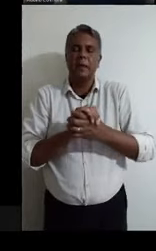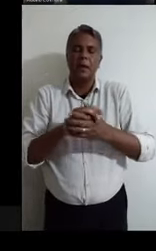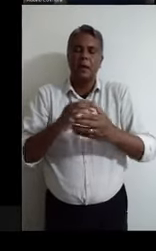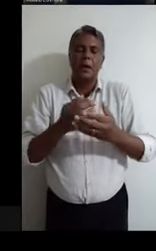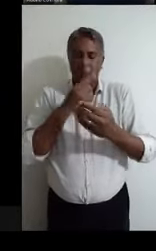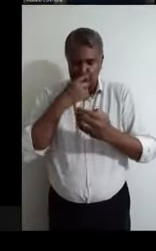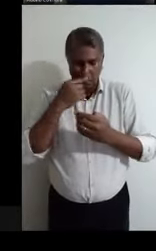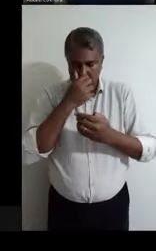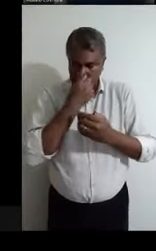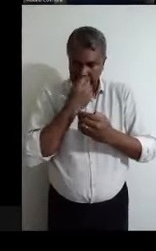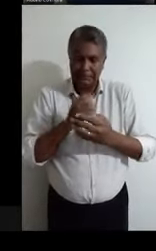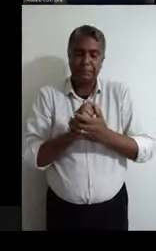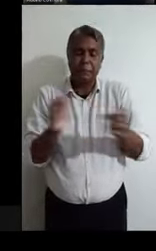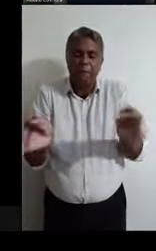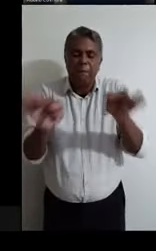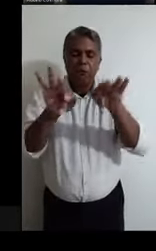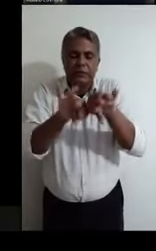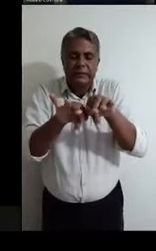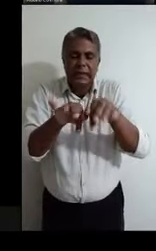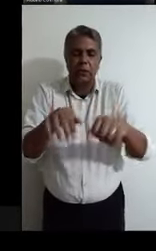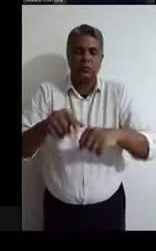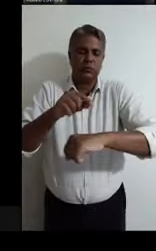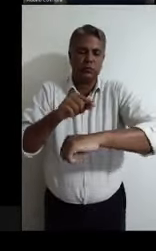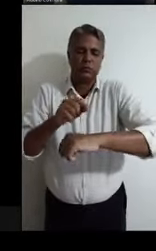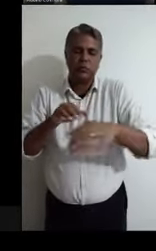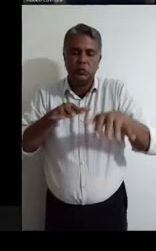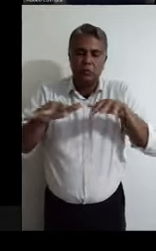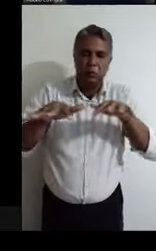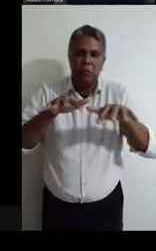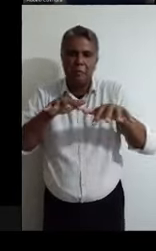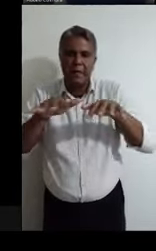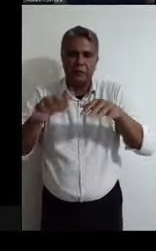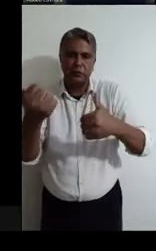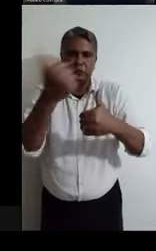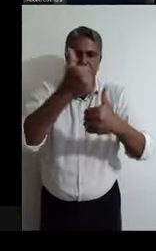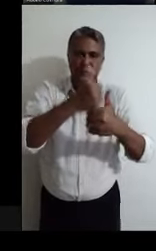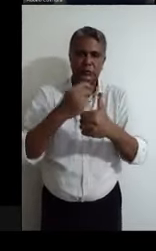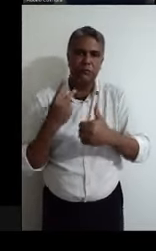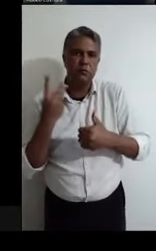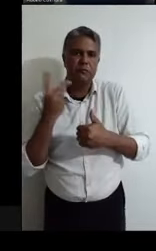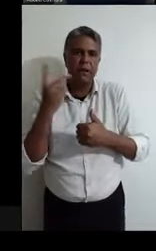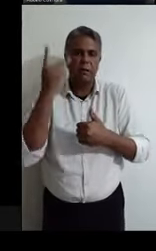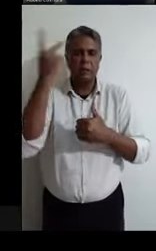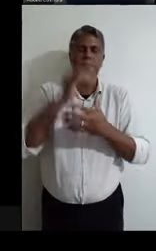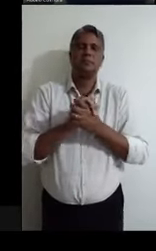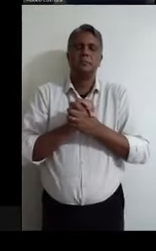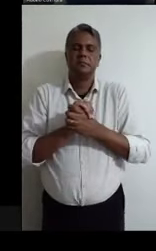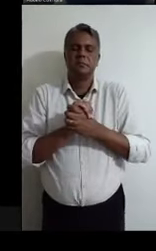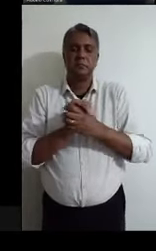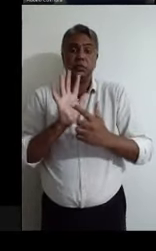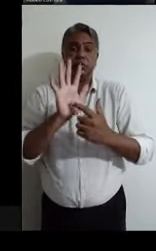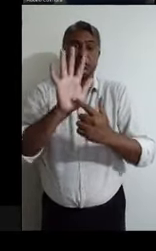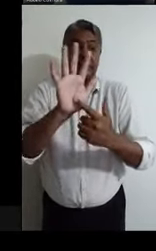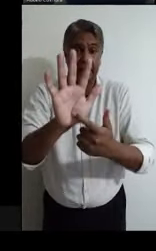partir da expressão da função horária do movimento, eu vou substituir os valores dados